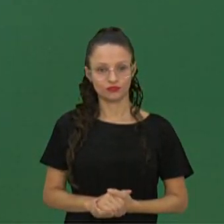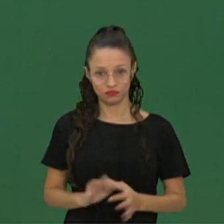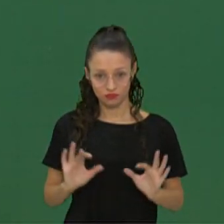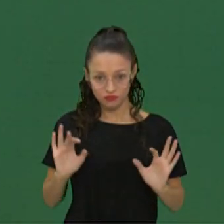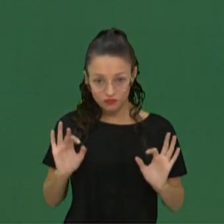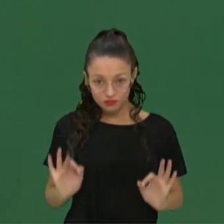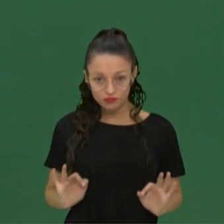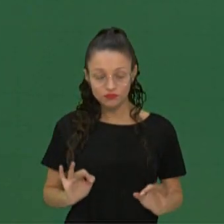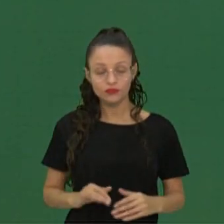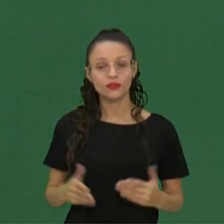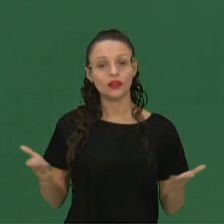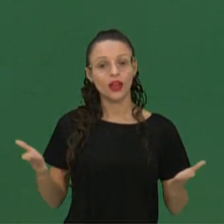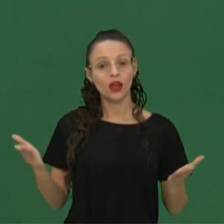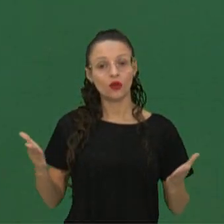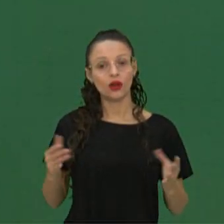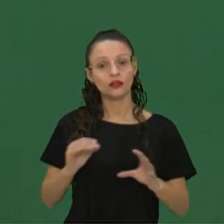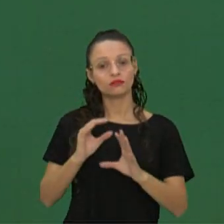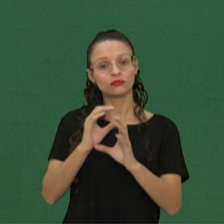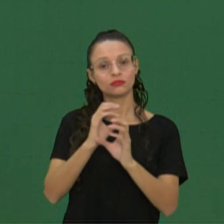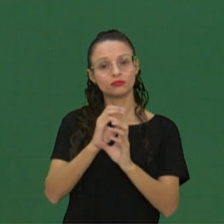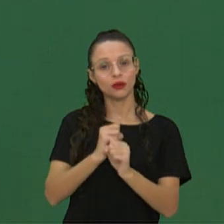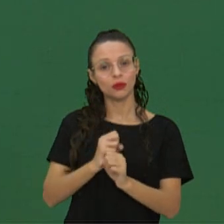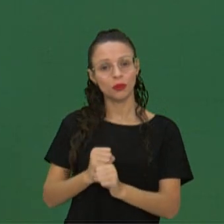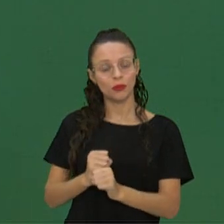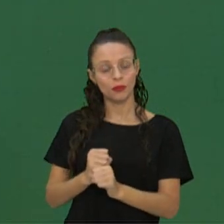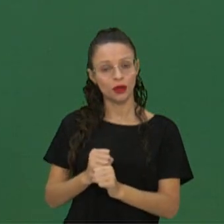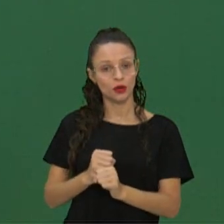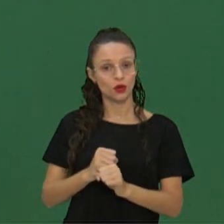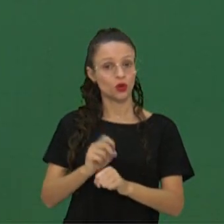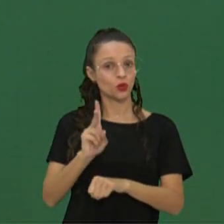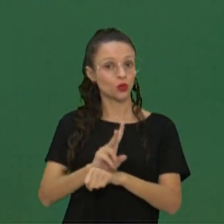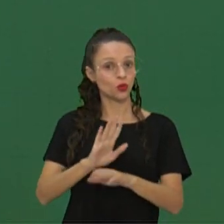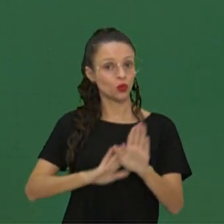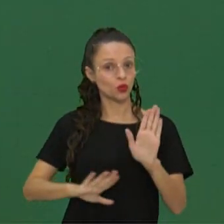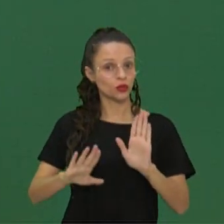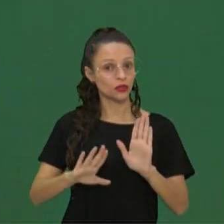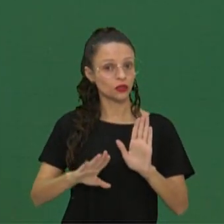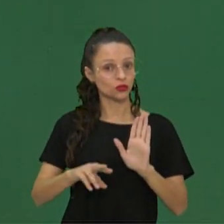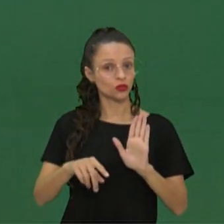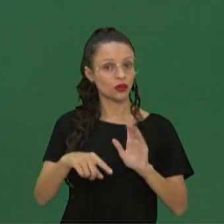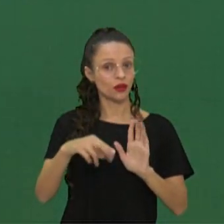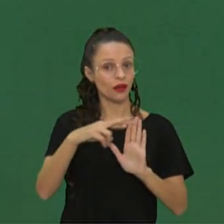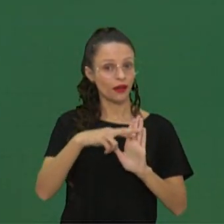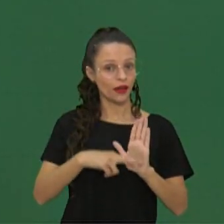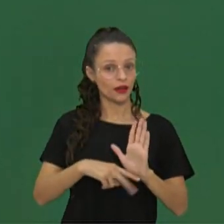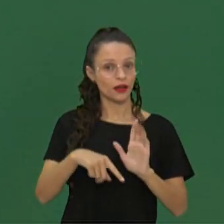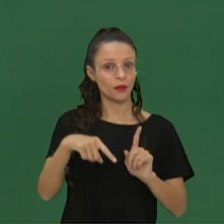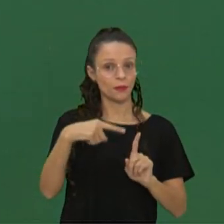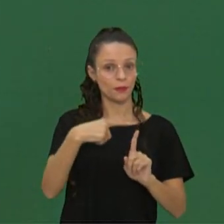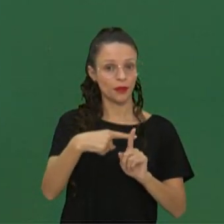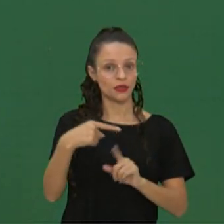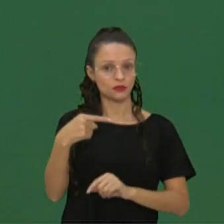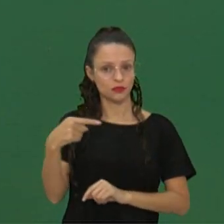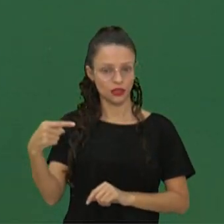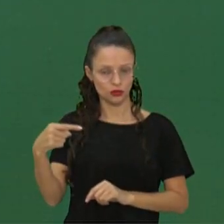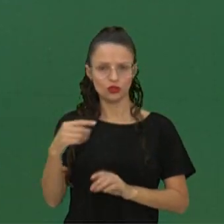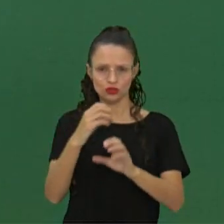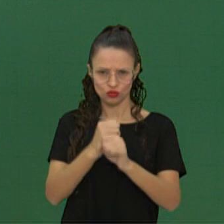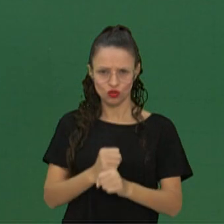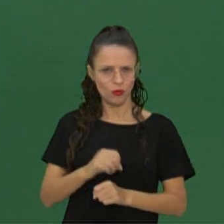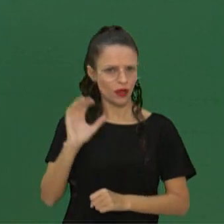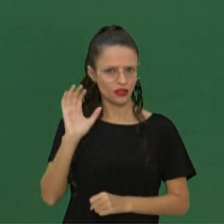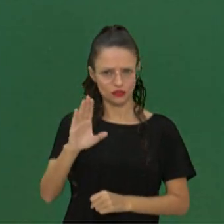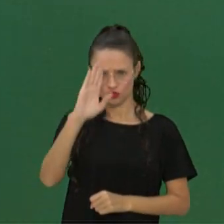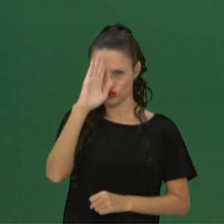Certo? Agora é só a gente fazer a soma, cuidando com a regra de sinais. Como é soma, a regra de sinais vai direto, do jeito que está ali os sinais,